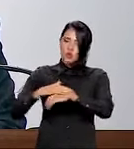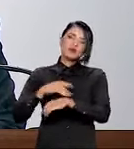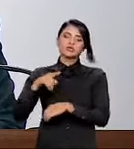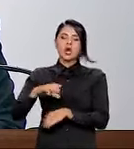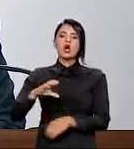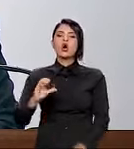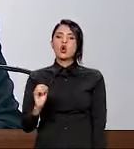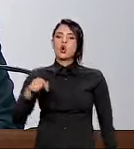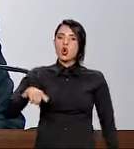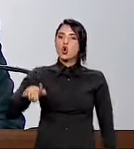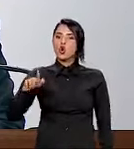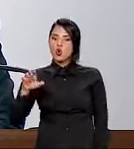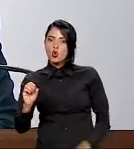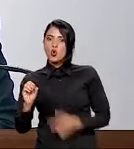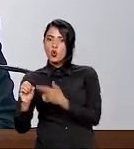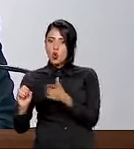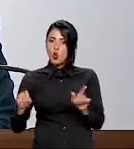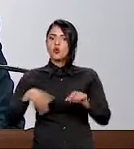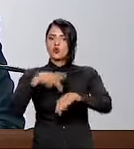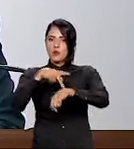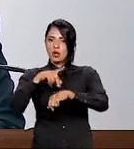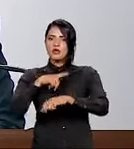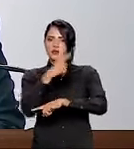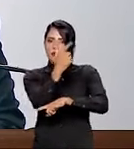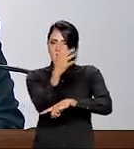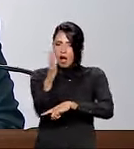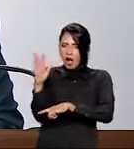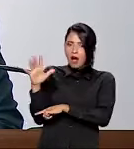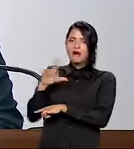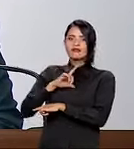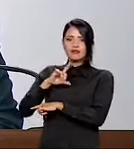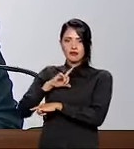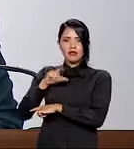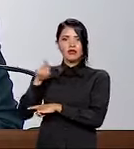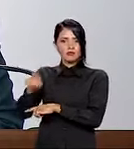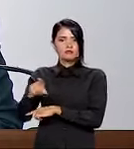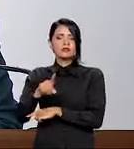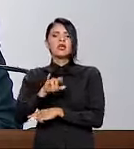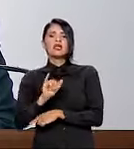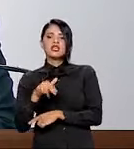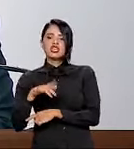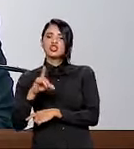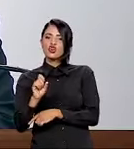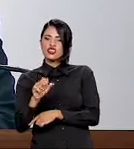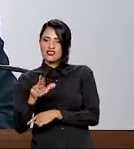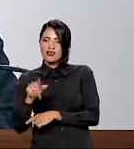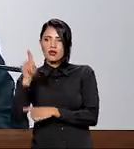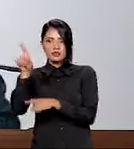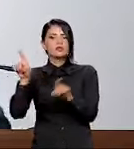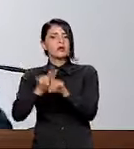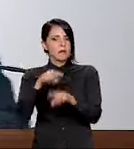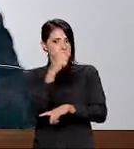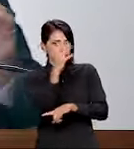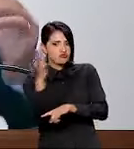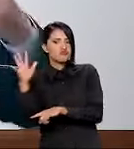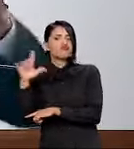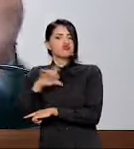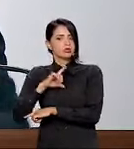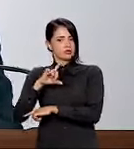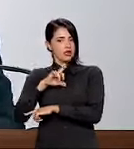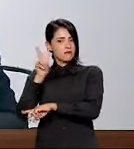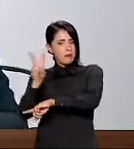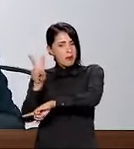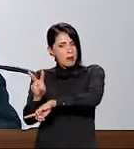Congo, que é outro país que tem uma grande reserva florestal, conversar com a Indonésia, que tem uma outra grande reserva florestal,